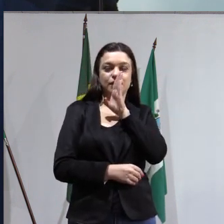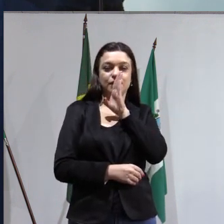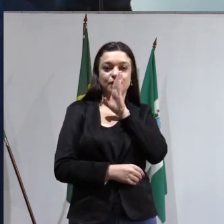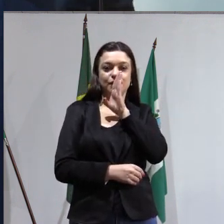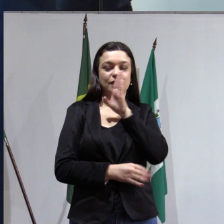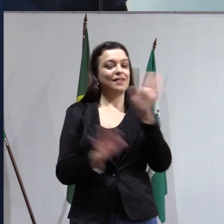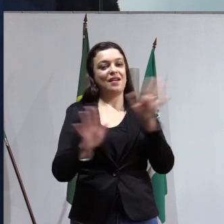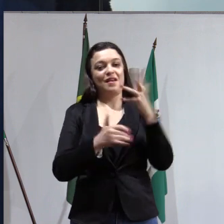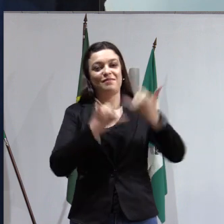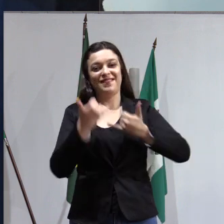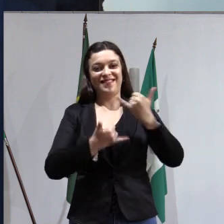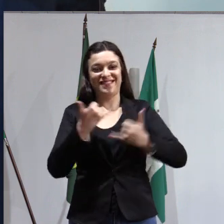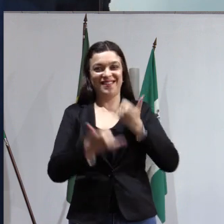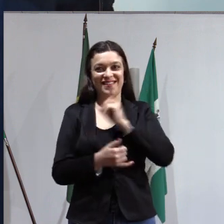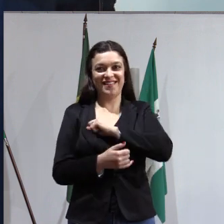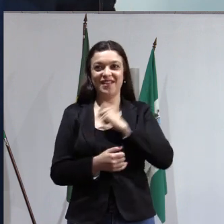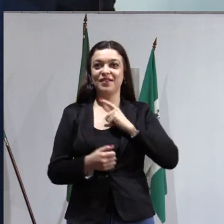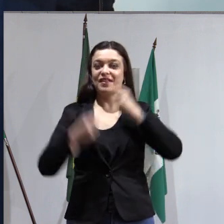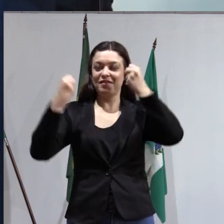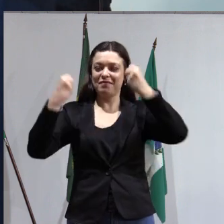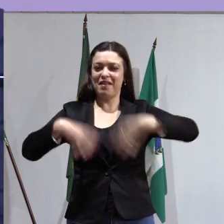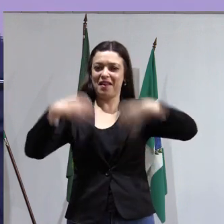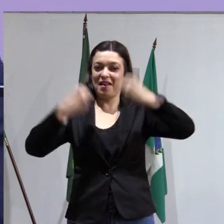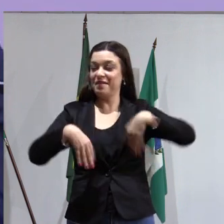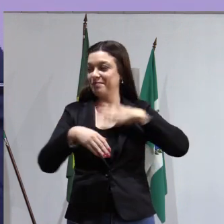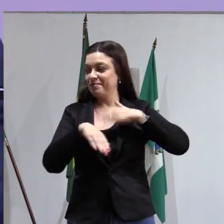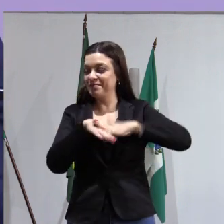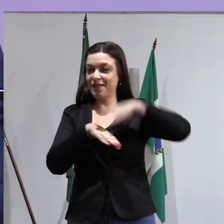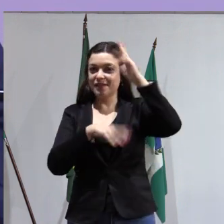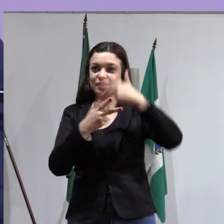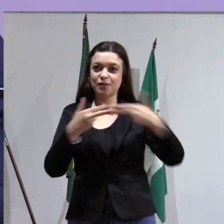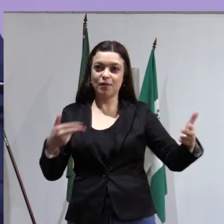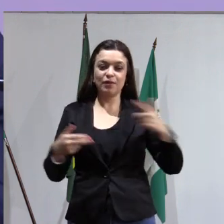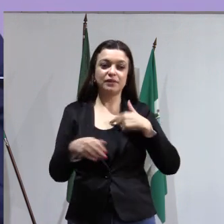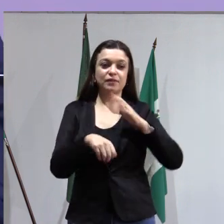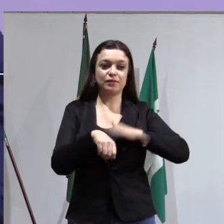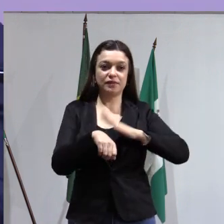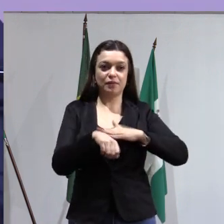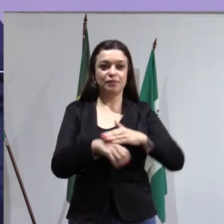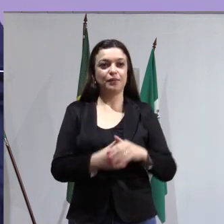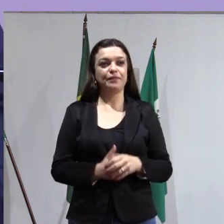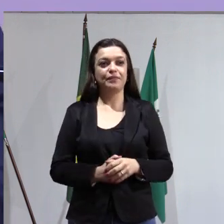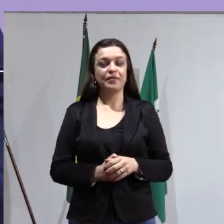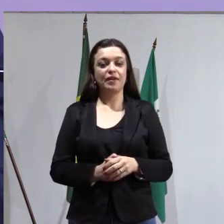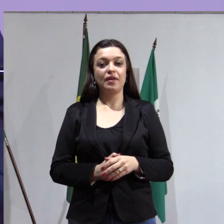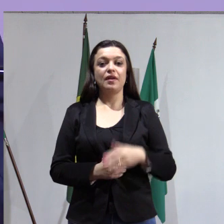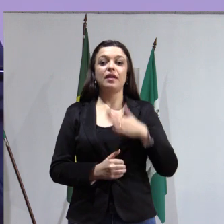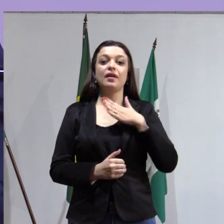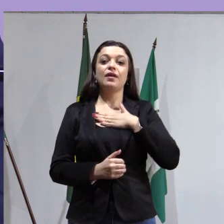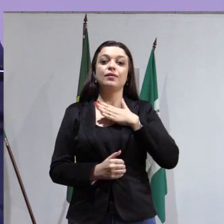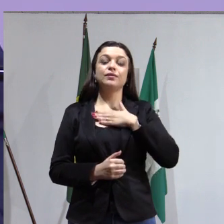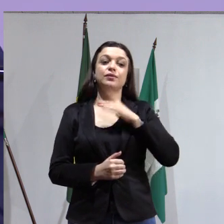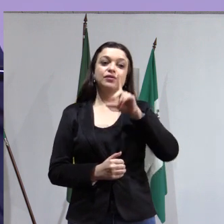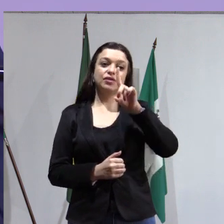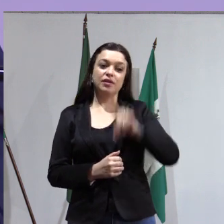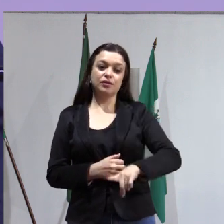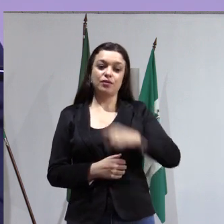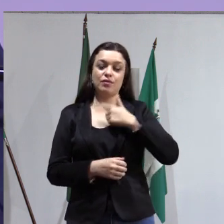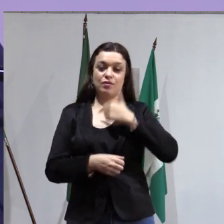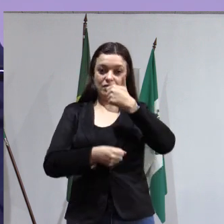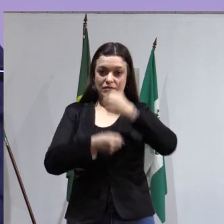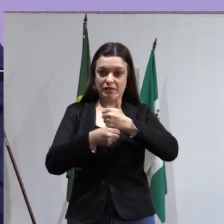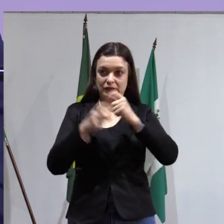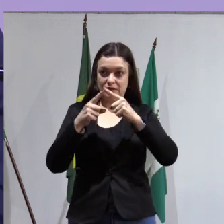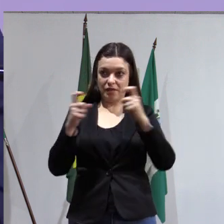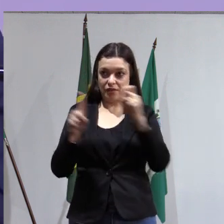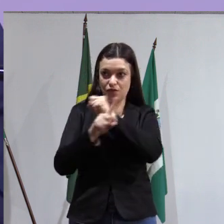Não, é só brincadeira, gente. Eu tenho muita coisa para falar para vocês nesse tempo. Eu sou diretor de Sociais Aplicadas, mas eu sou economista,